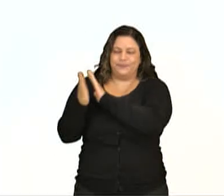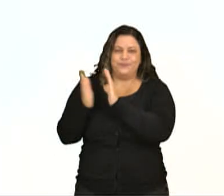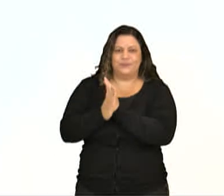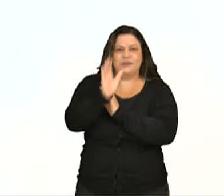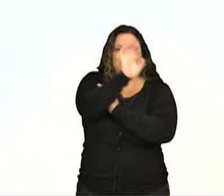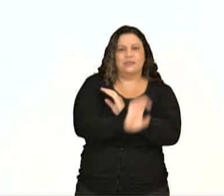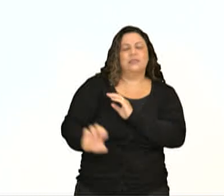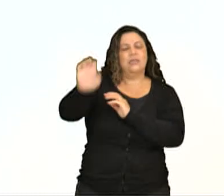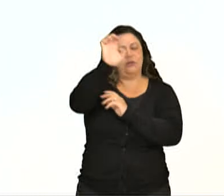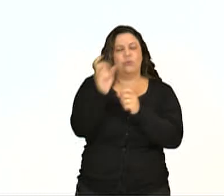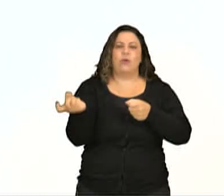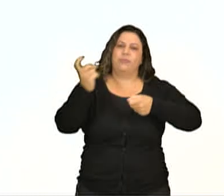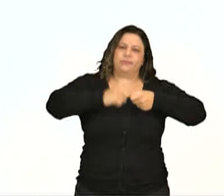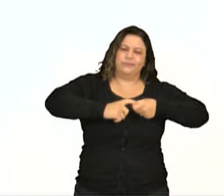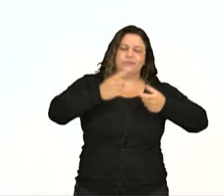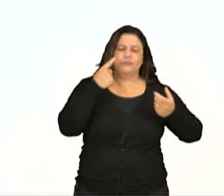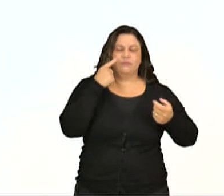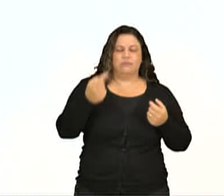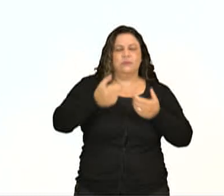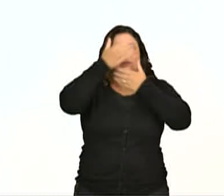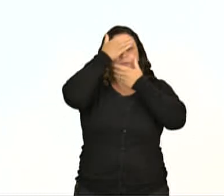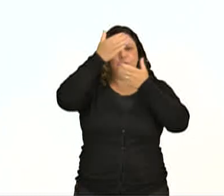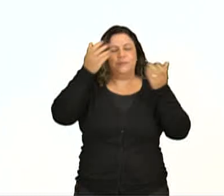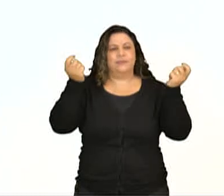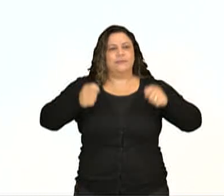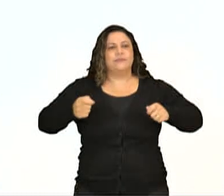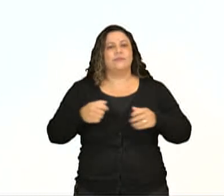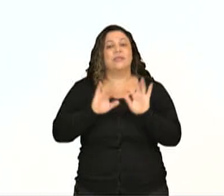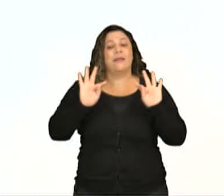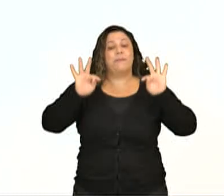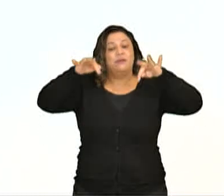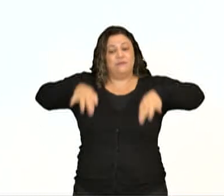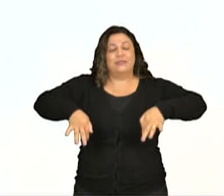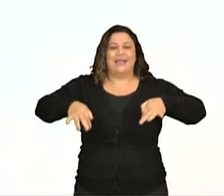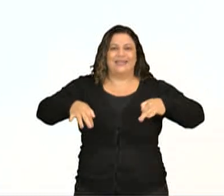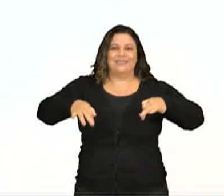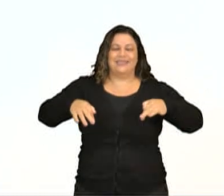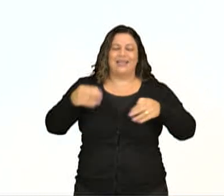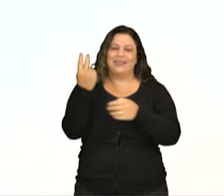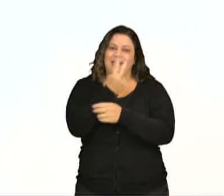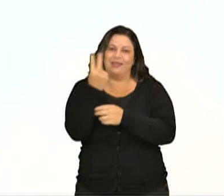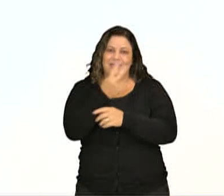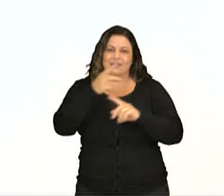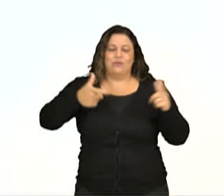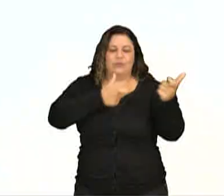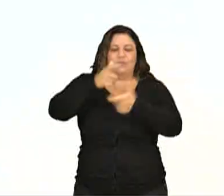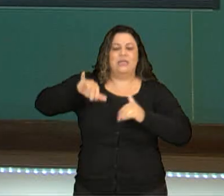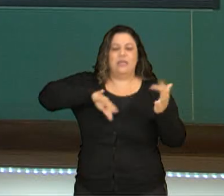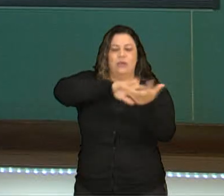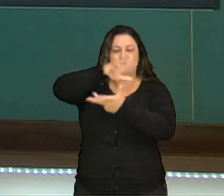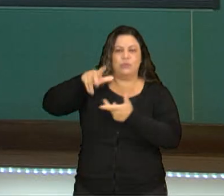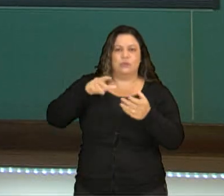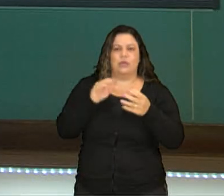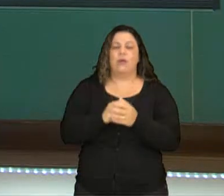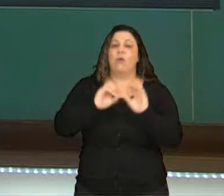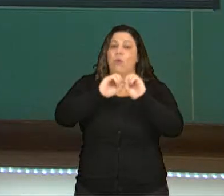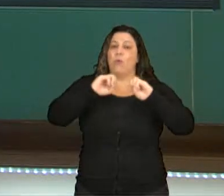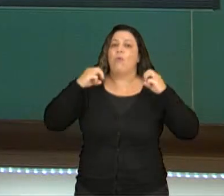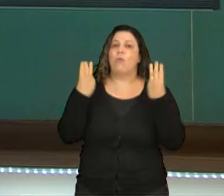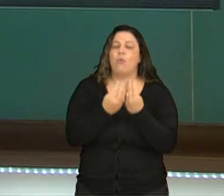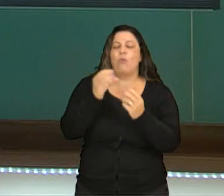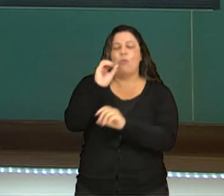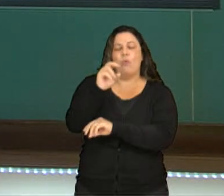Em 1947, depois de finalizada a Segunda Guerra Mundial, a Organização das Nações Unidas, que veio